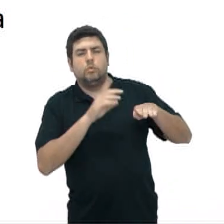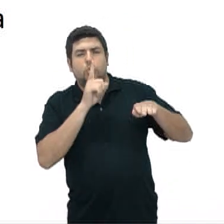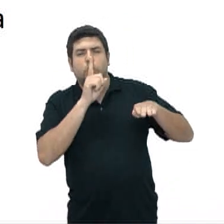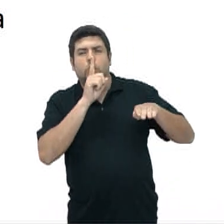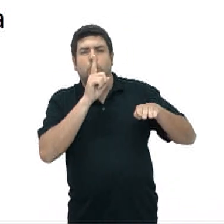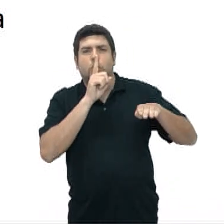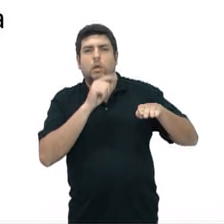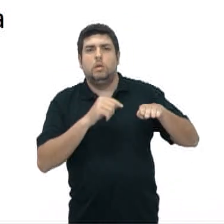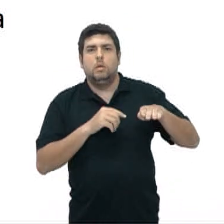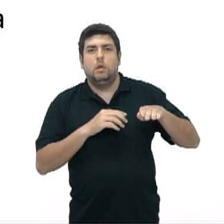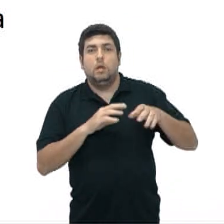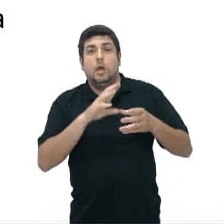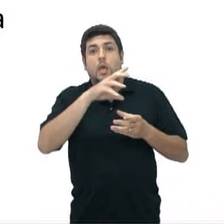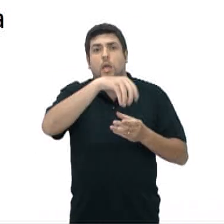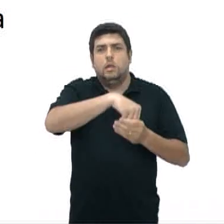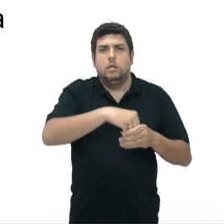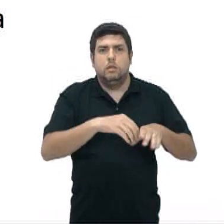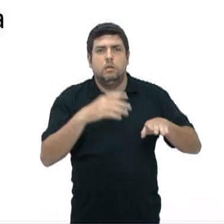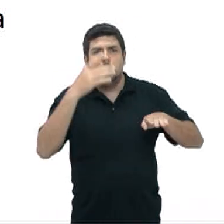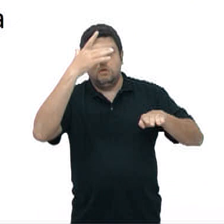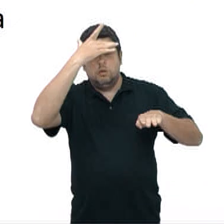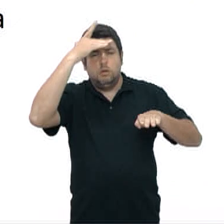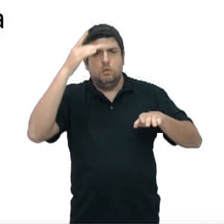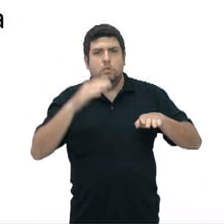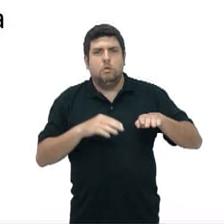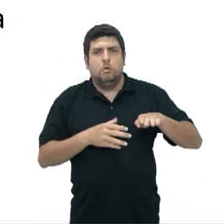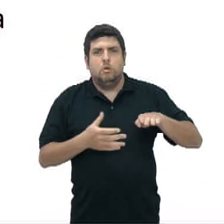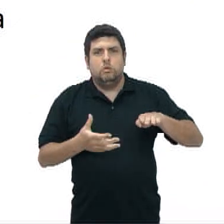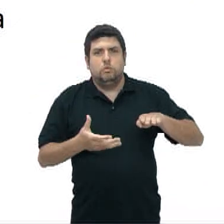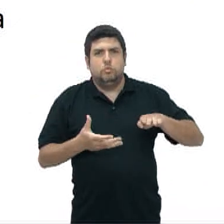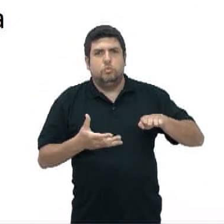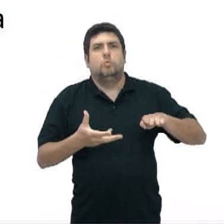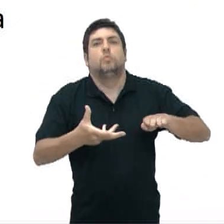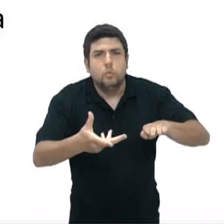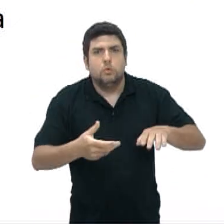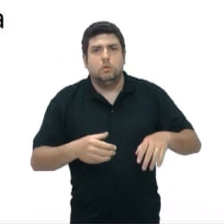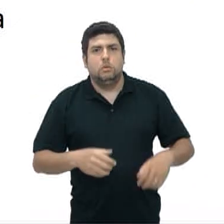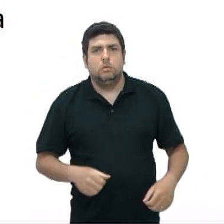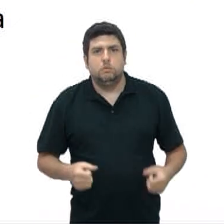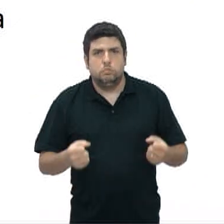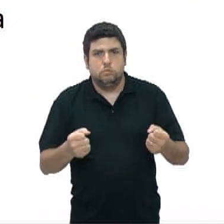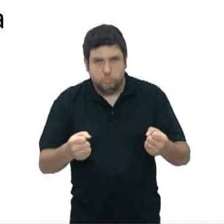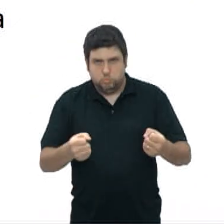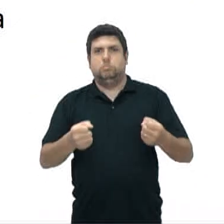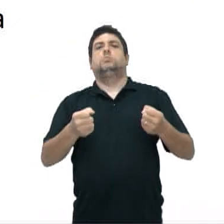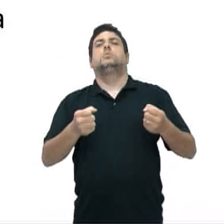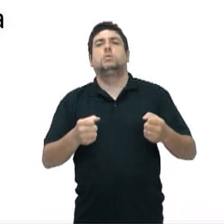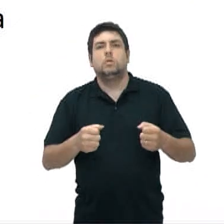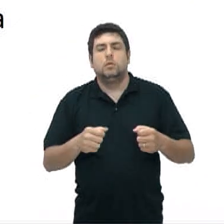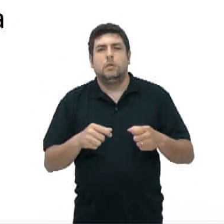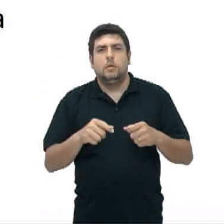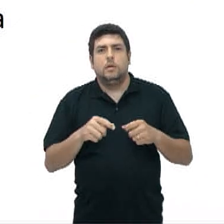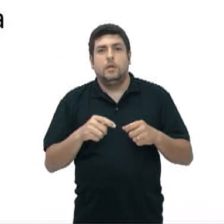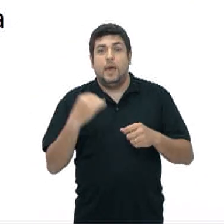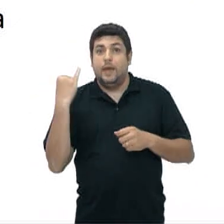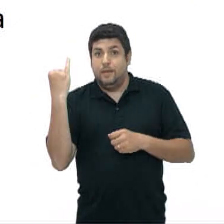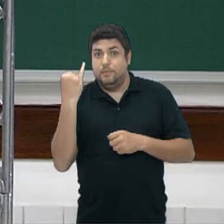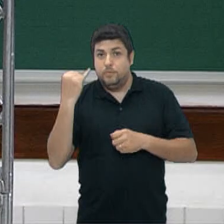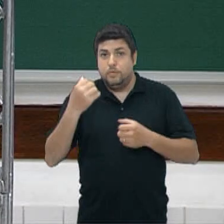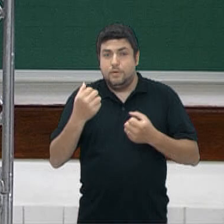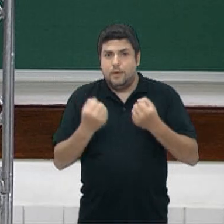são pressionados contra os bancos. Daí a importância do encosto de cabeça, por exemplo, um item de segurança,